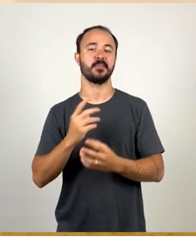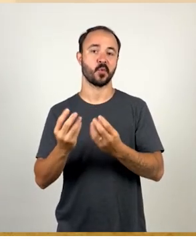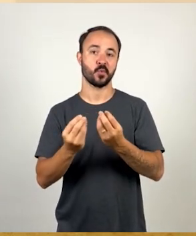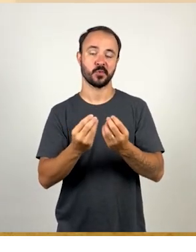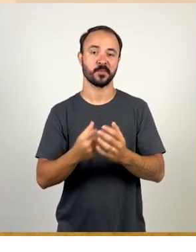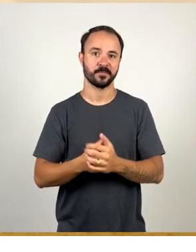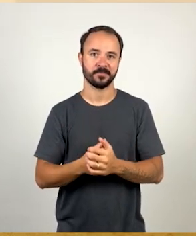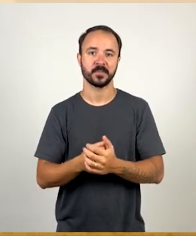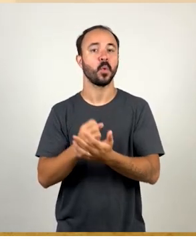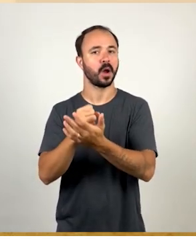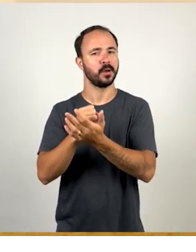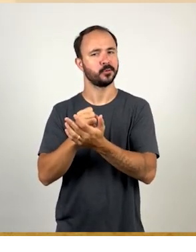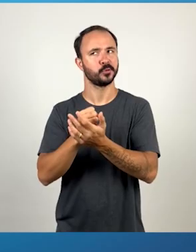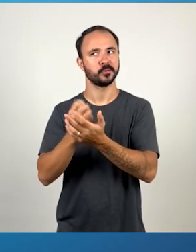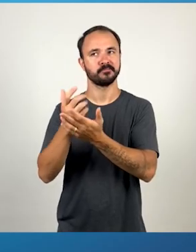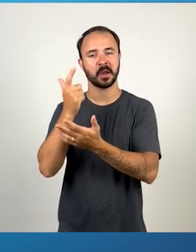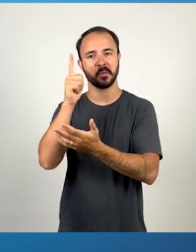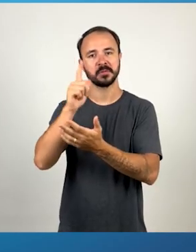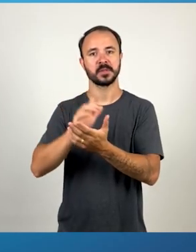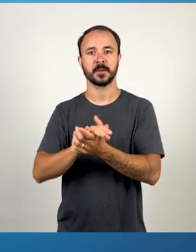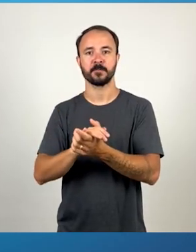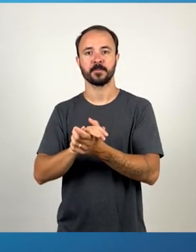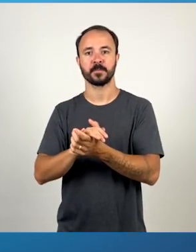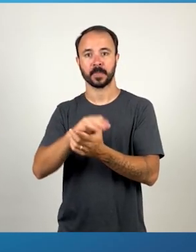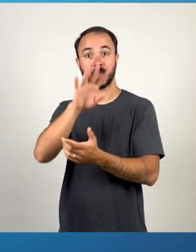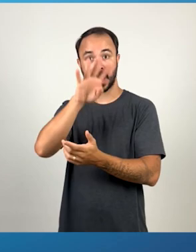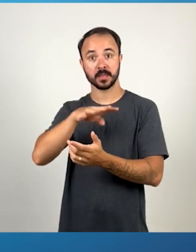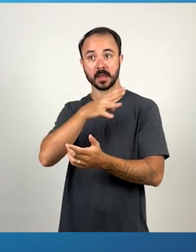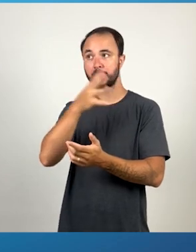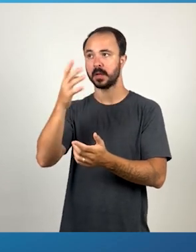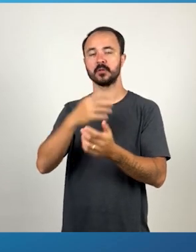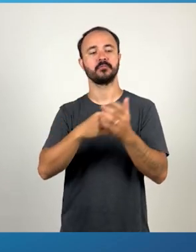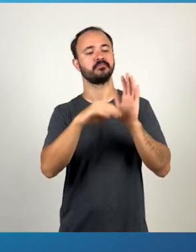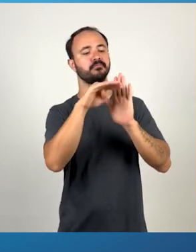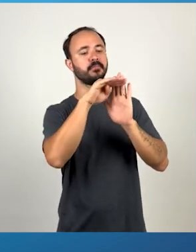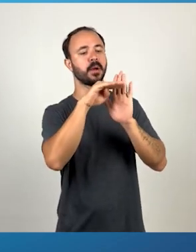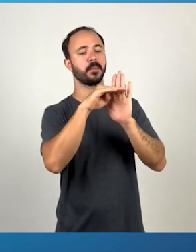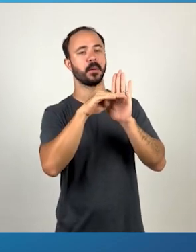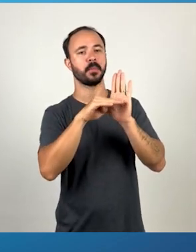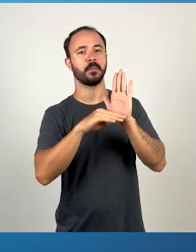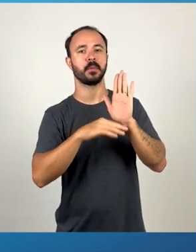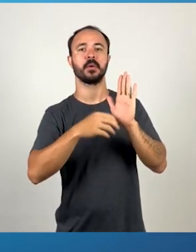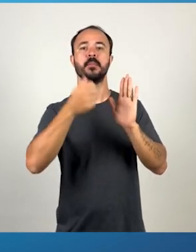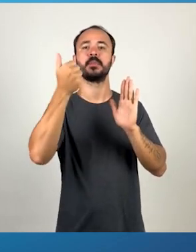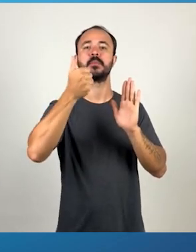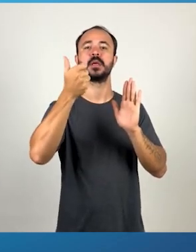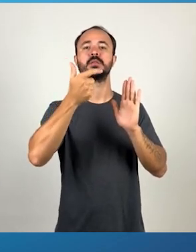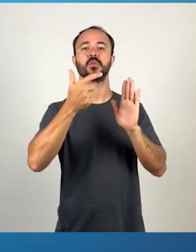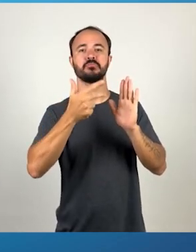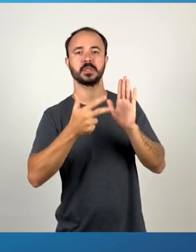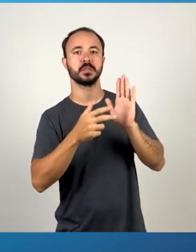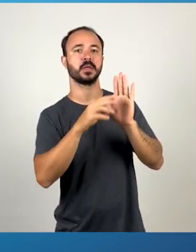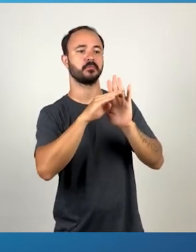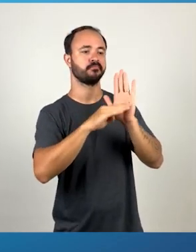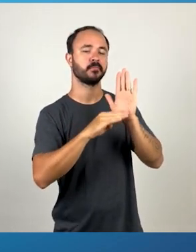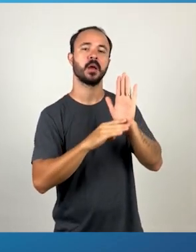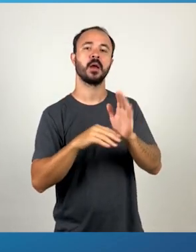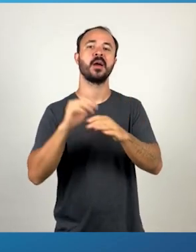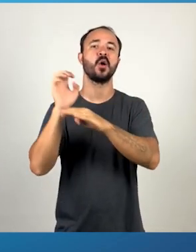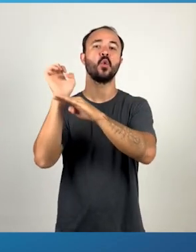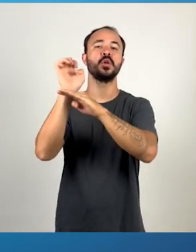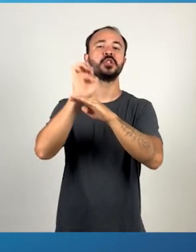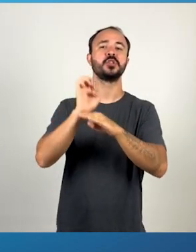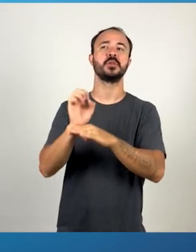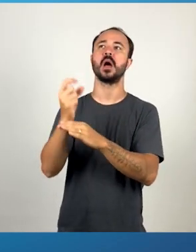região. Então, na tabela, nós observamos a colocação. Em primeiro lugar, nós temos o Rio Grande do Norte. Em segundo lugar, o estado